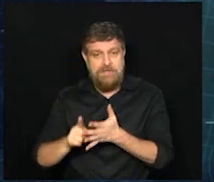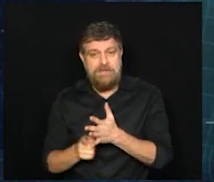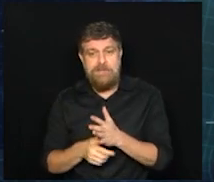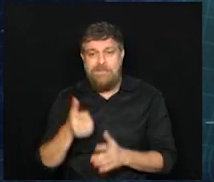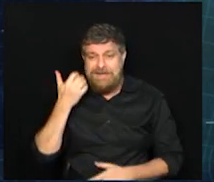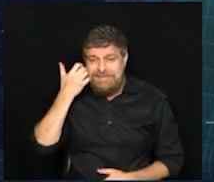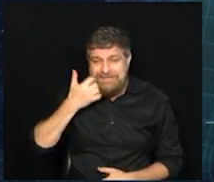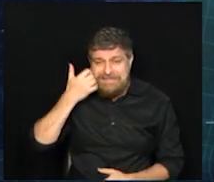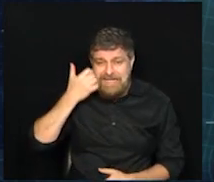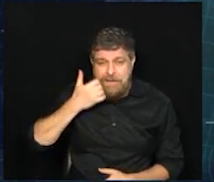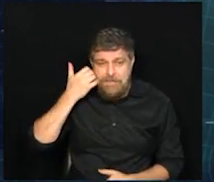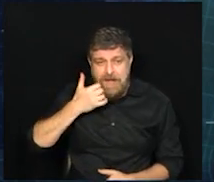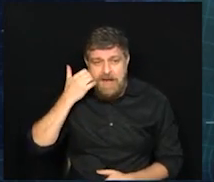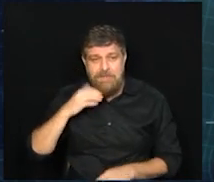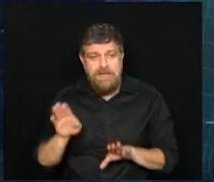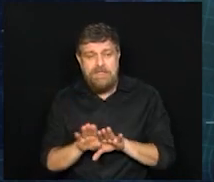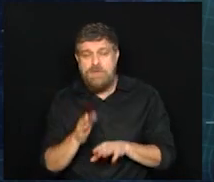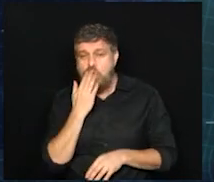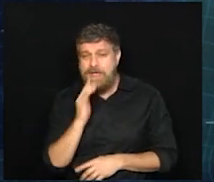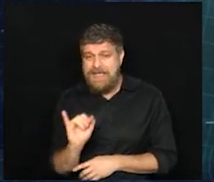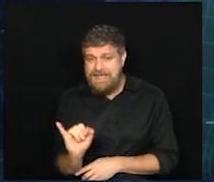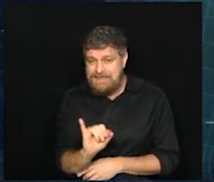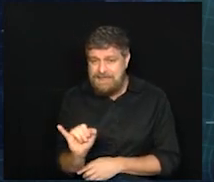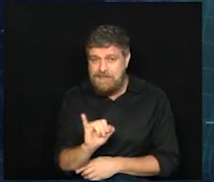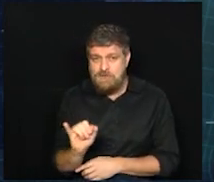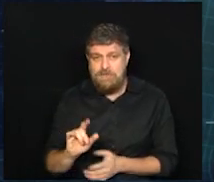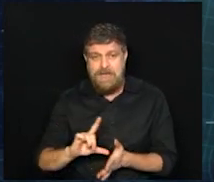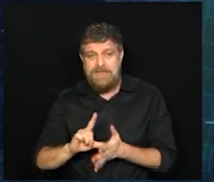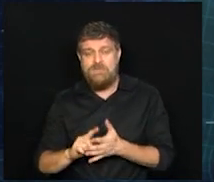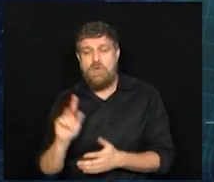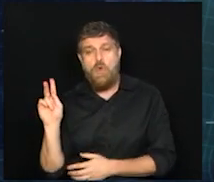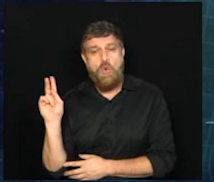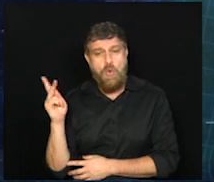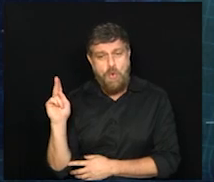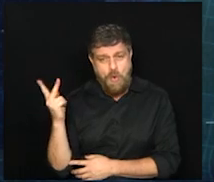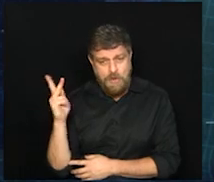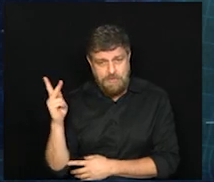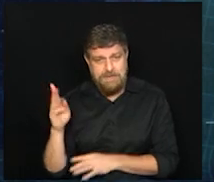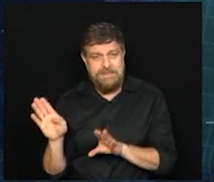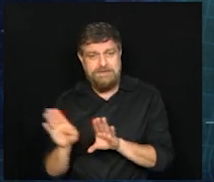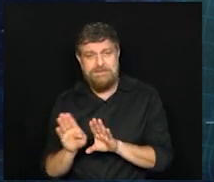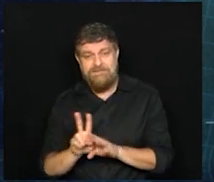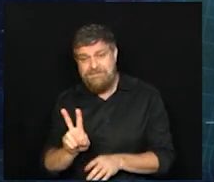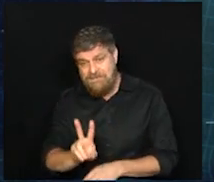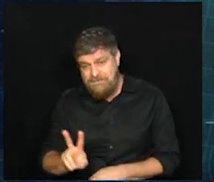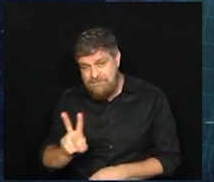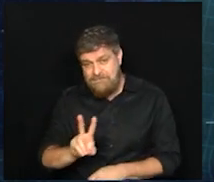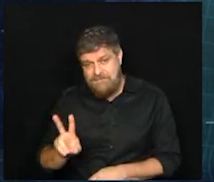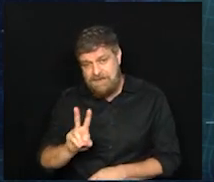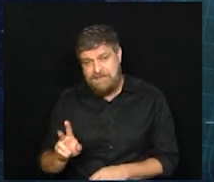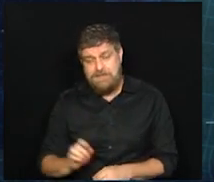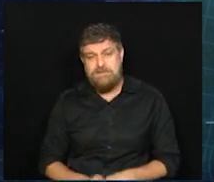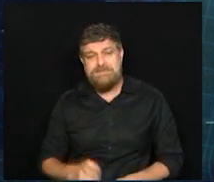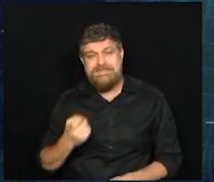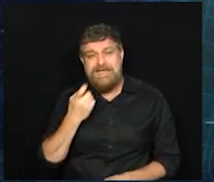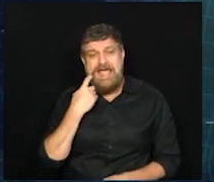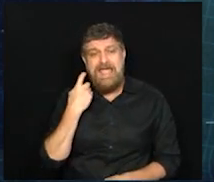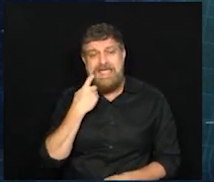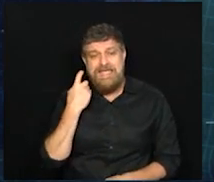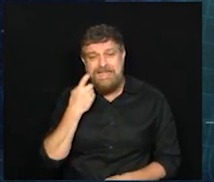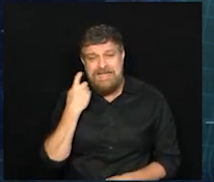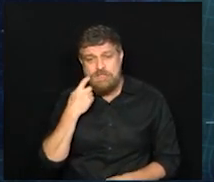Oeste, 729, Indaiatuba, 701, Hortolândia, 628, Valinhos,